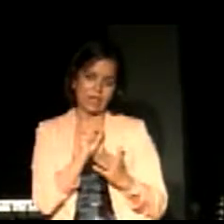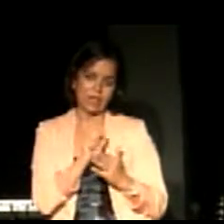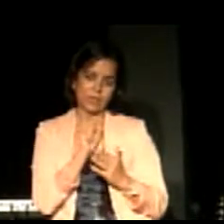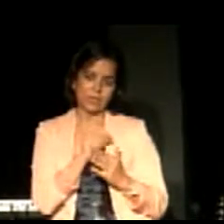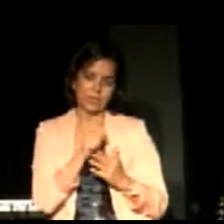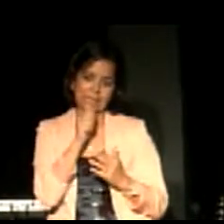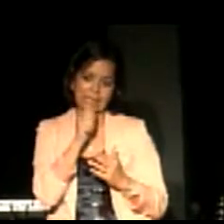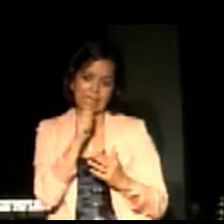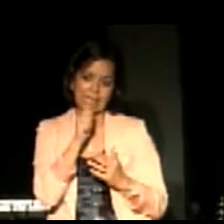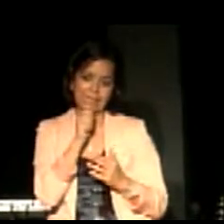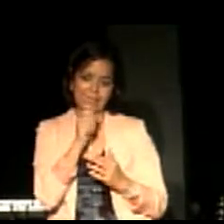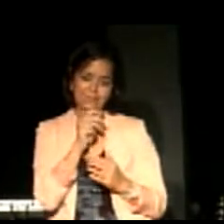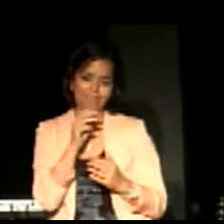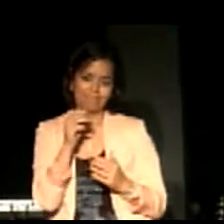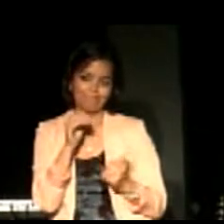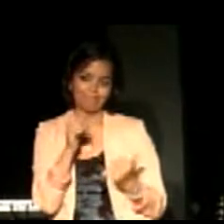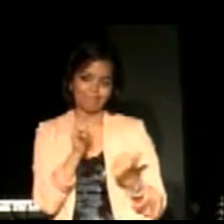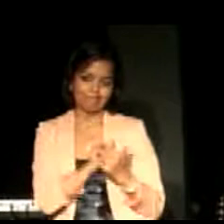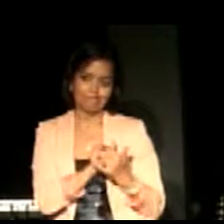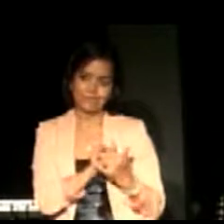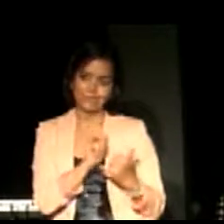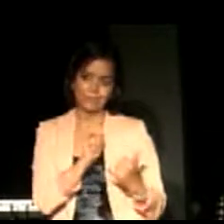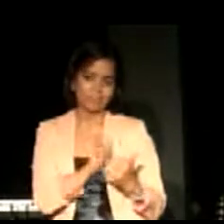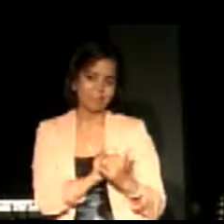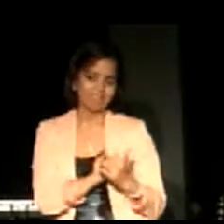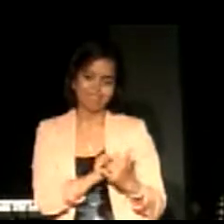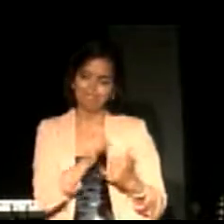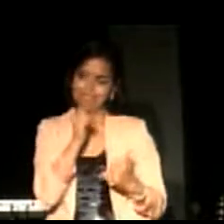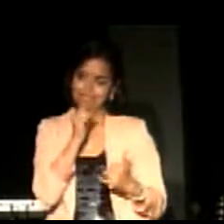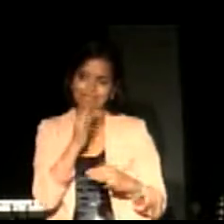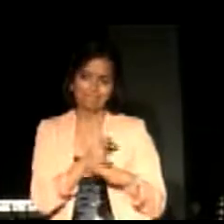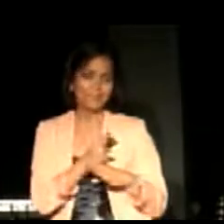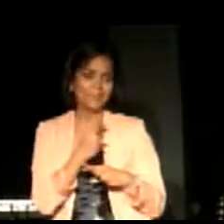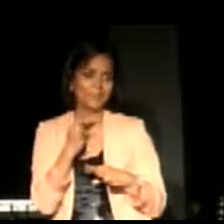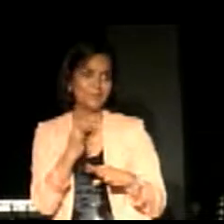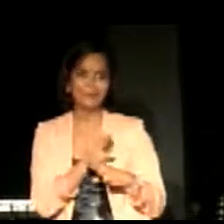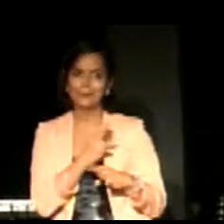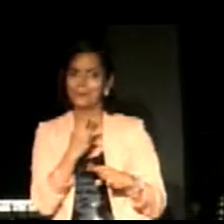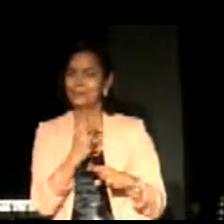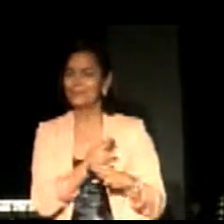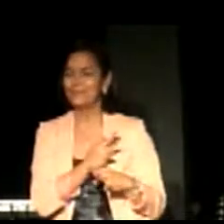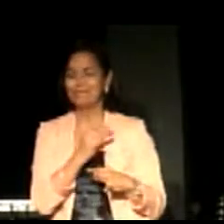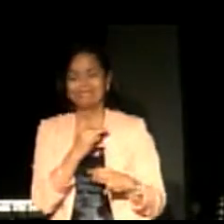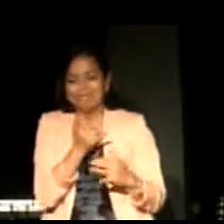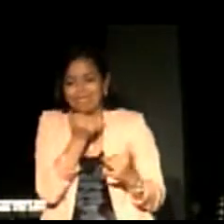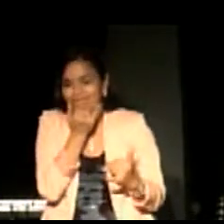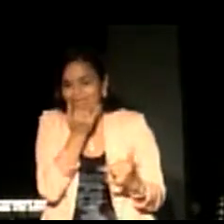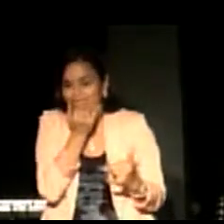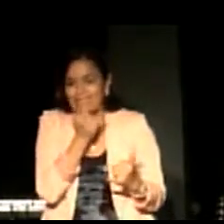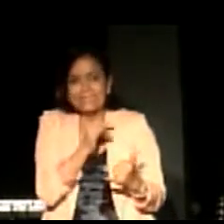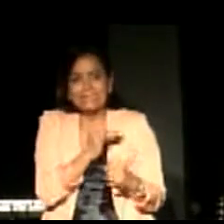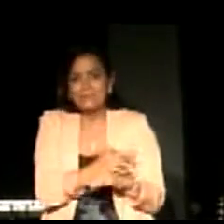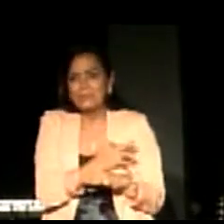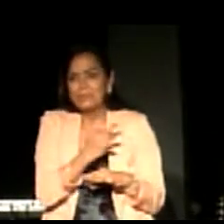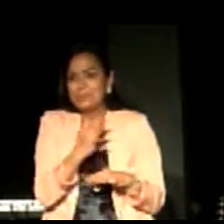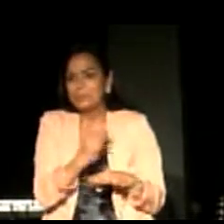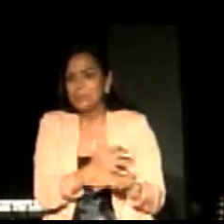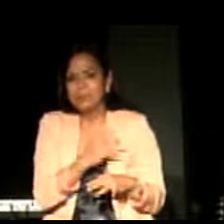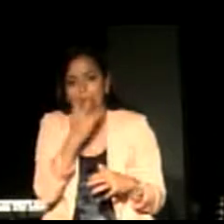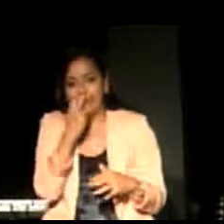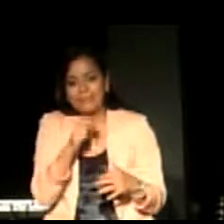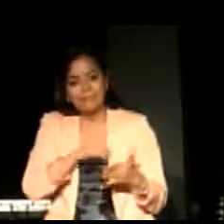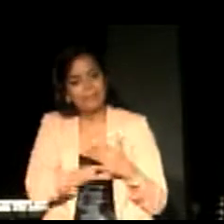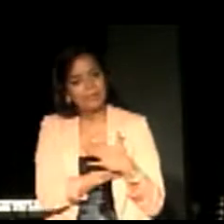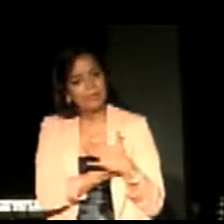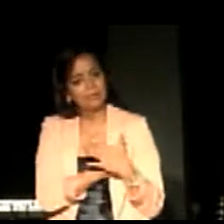quem você não tenha perdoado e isso tem travado, emperrado o seu crescimento e a sua